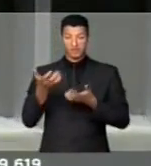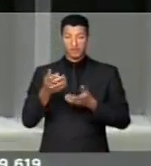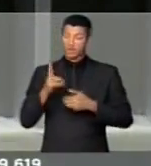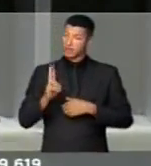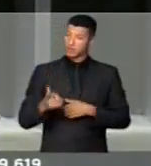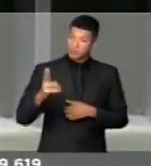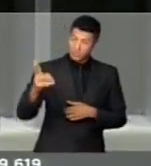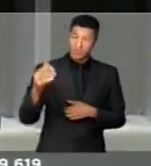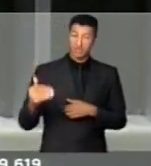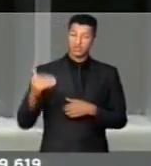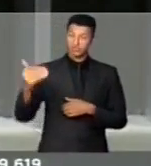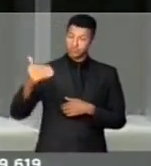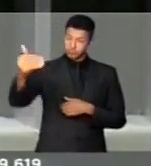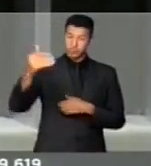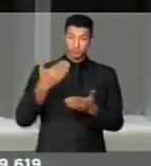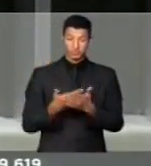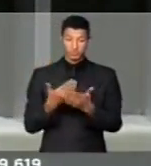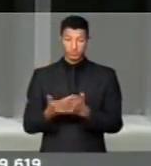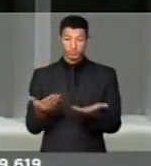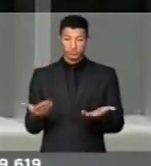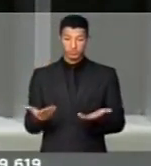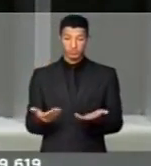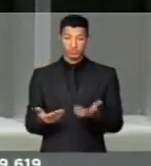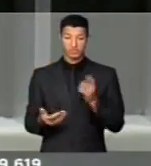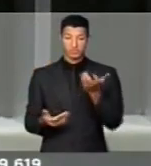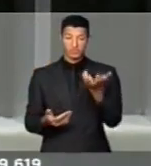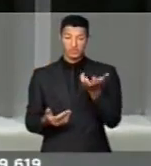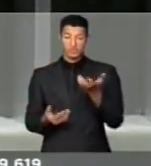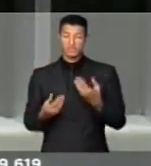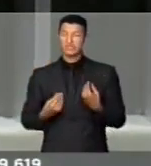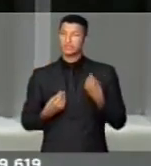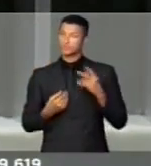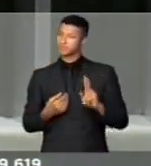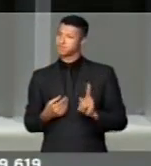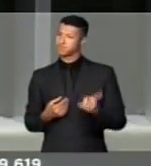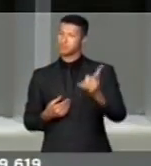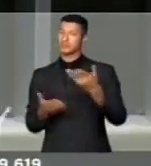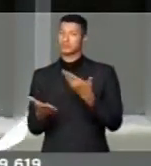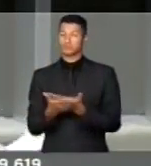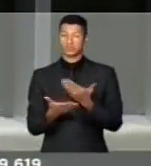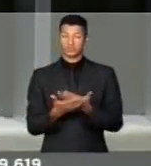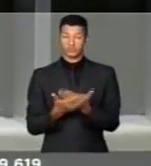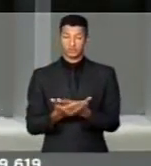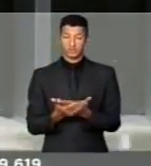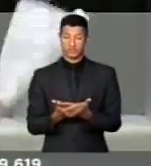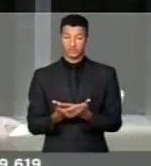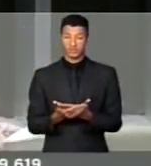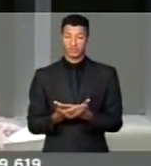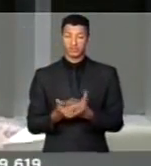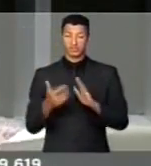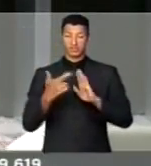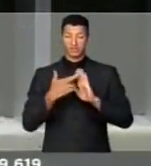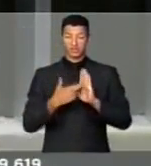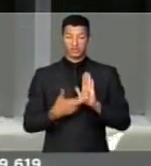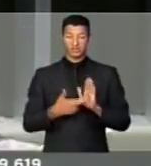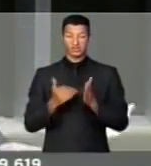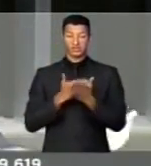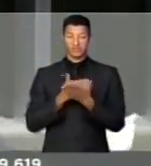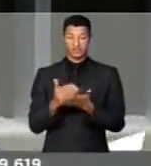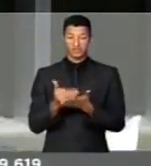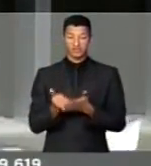quer dar continuidade aos seus estudos. Querendo dar continuidade aos seus estudos, a regra passa a